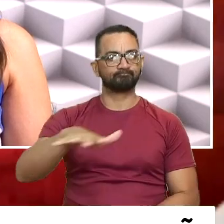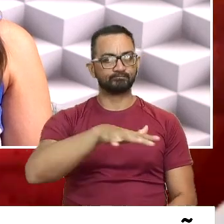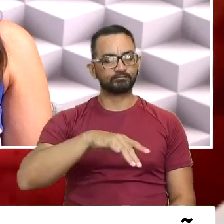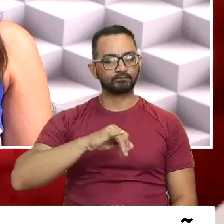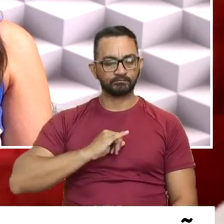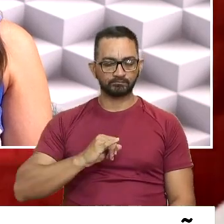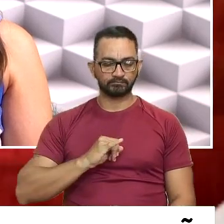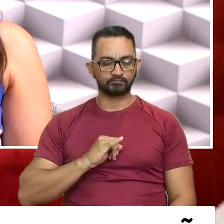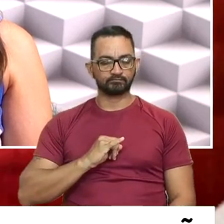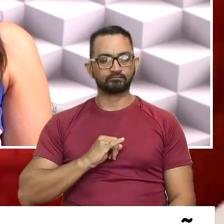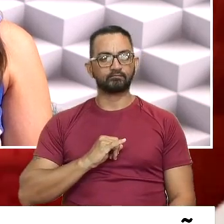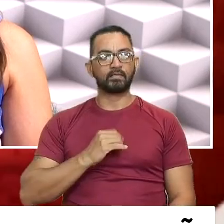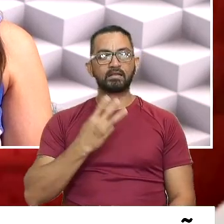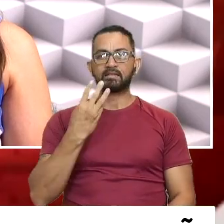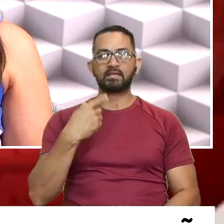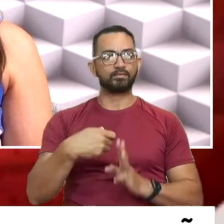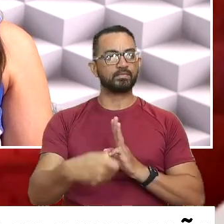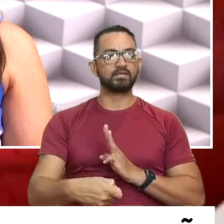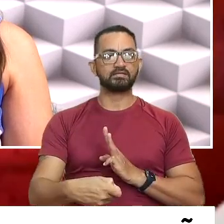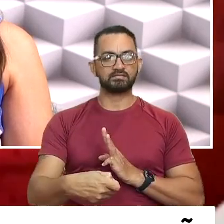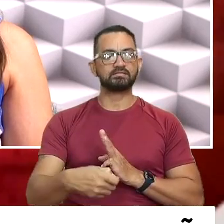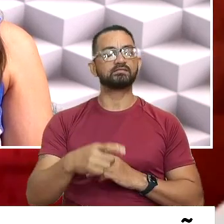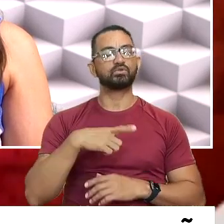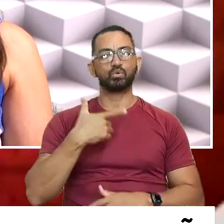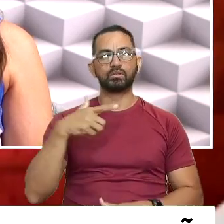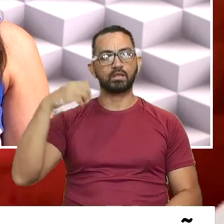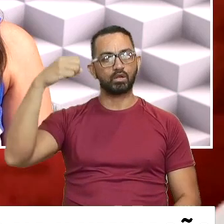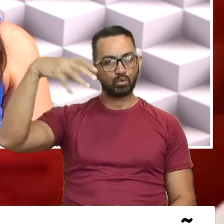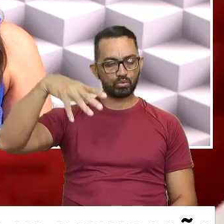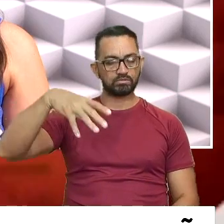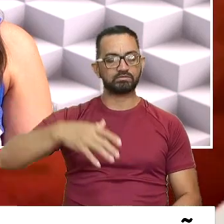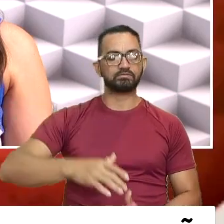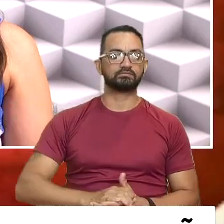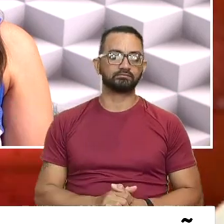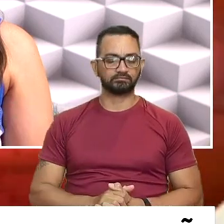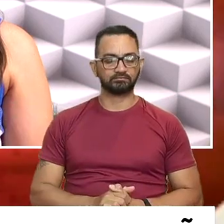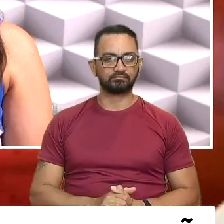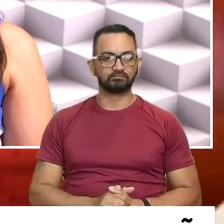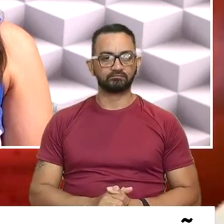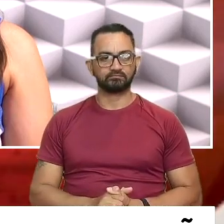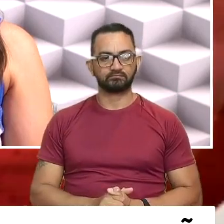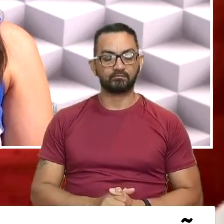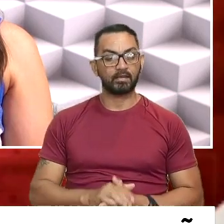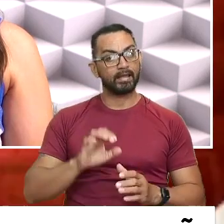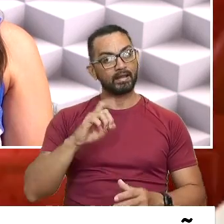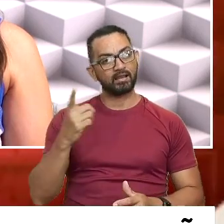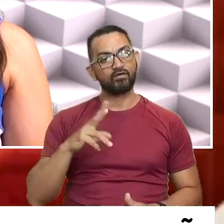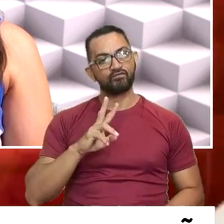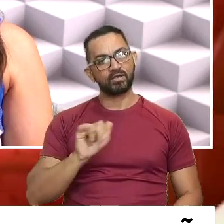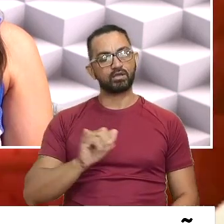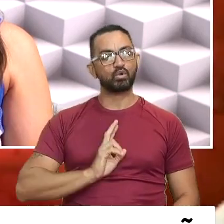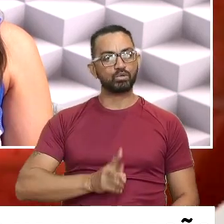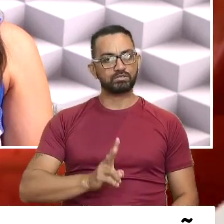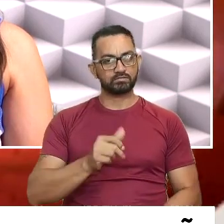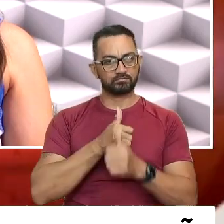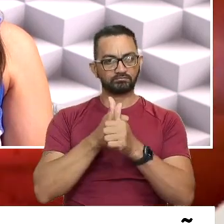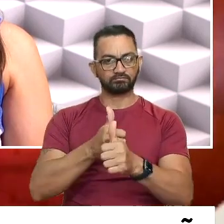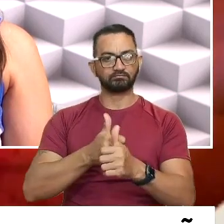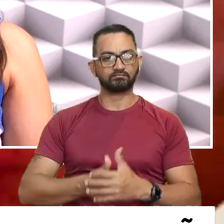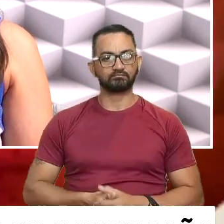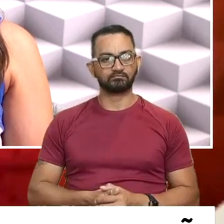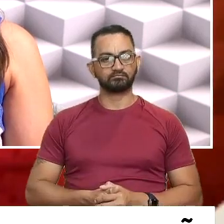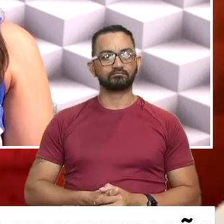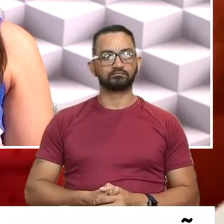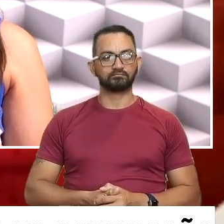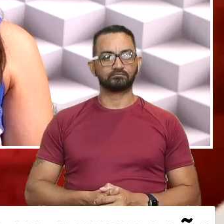em muitos pontos da cidade. Há mais de 3 meses aí sem iluminação, como nesse que a gente acabou de mostrar. É claro que a gente vai continuar